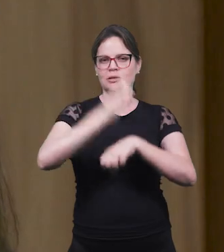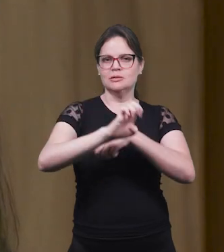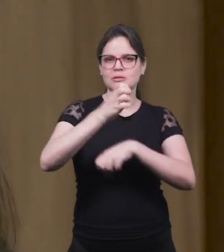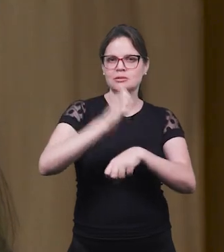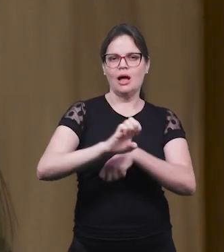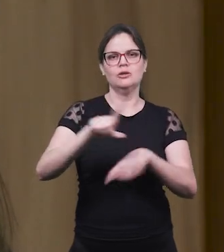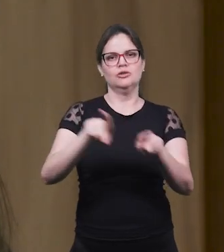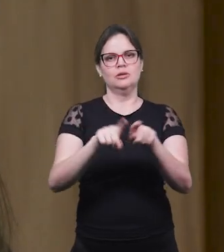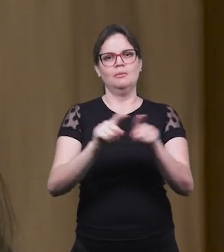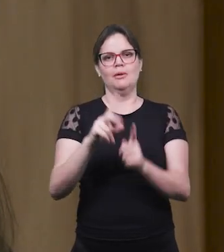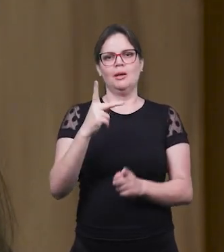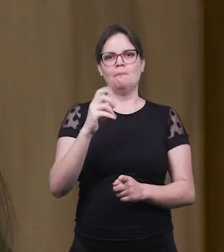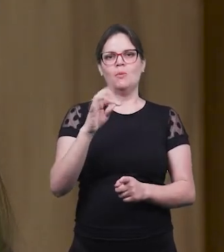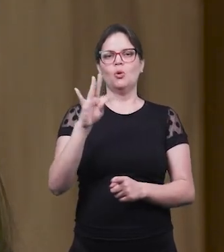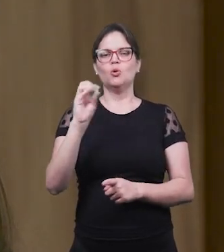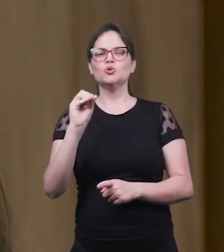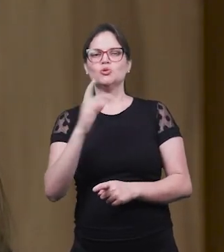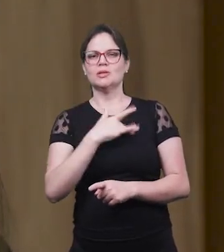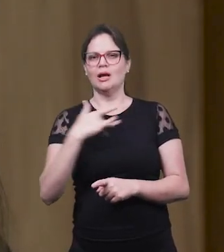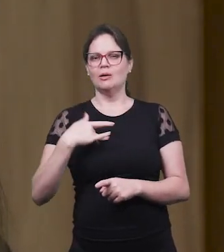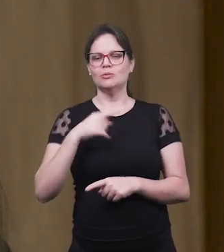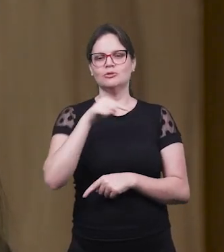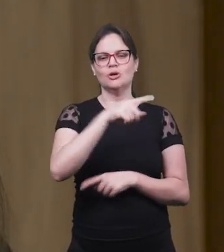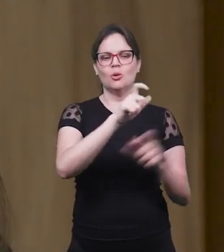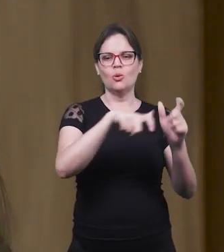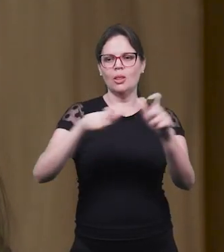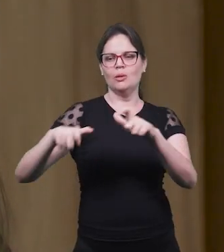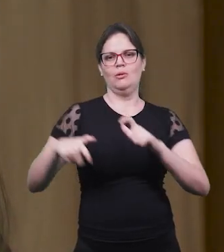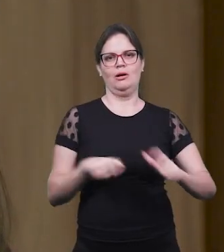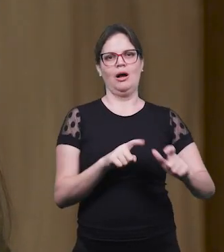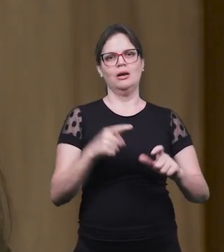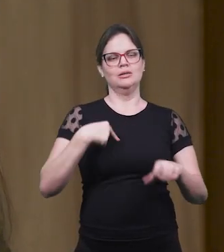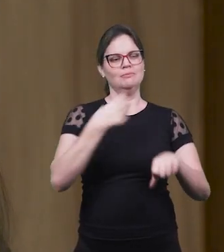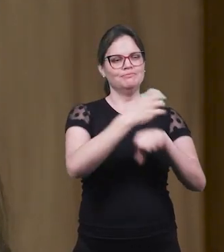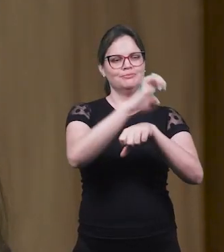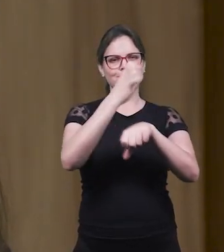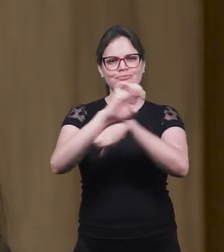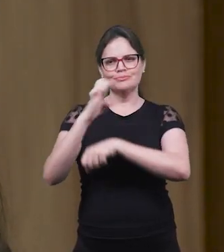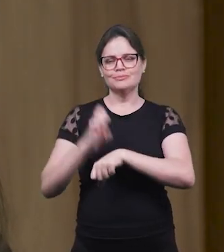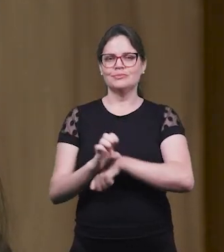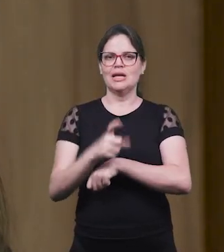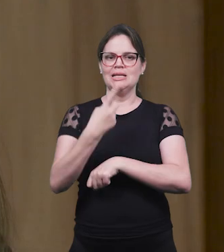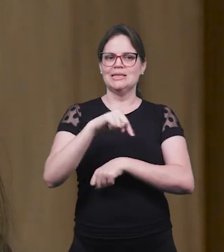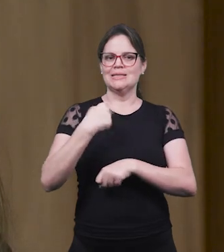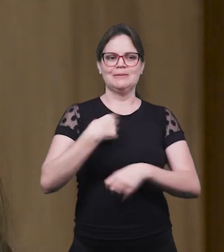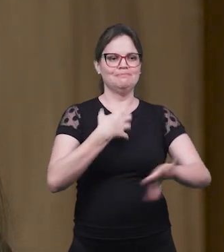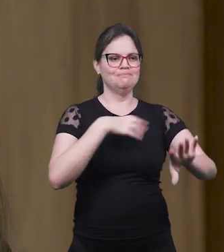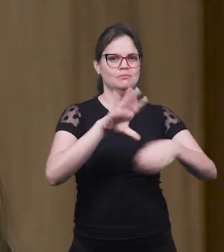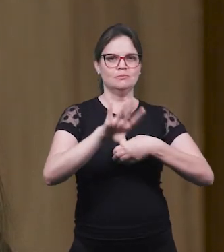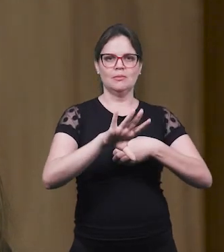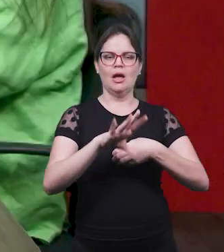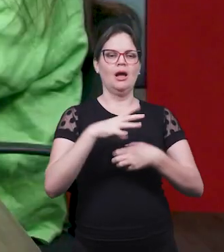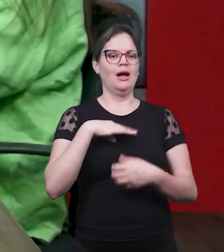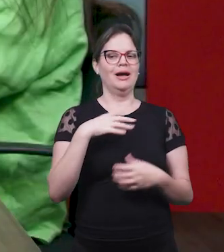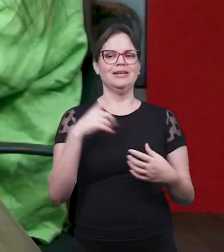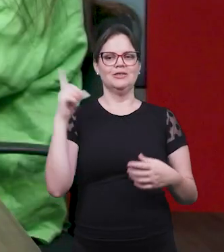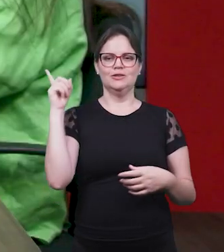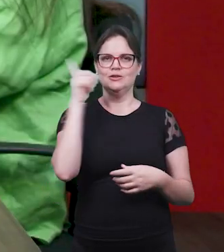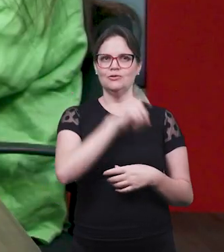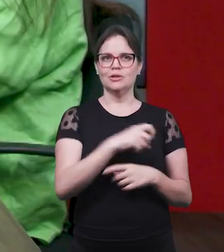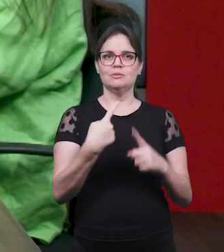postos de saúde, nos asilos, em vários locais de estágio. Então, há uma desistência também ali. É de